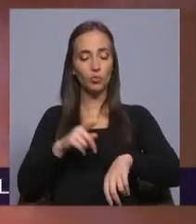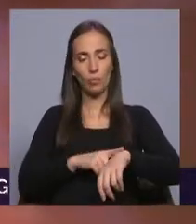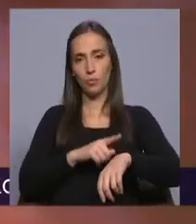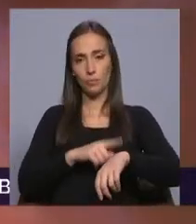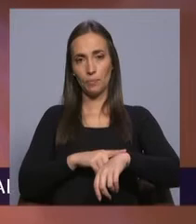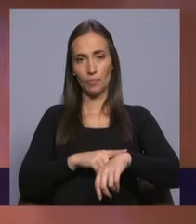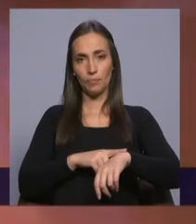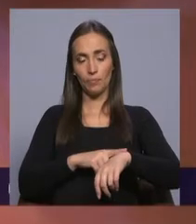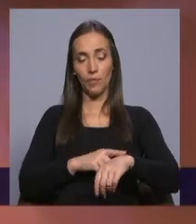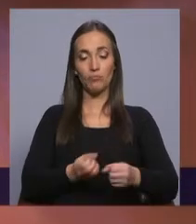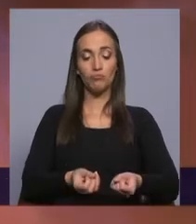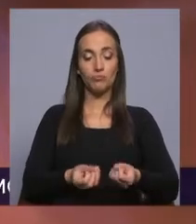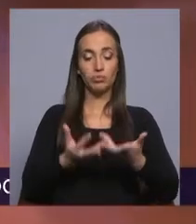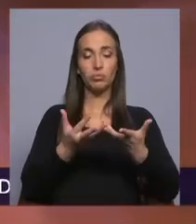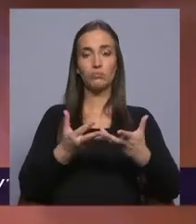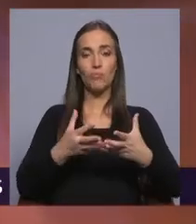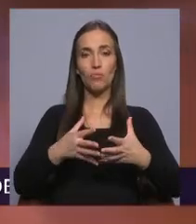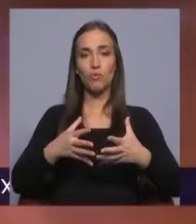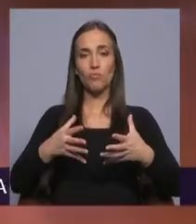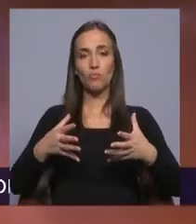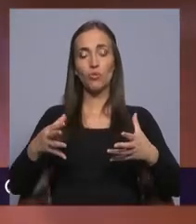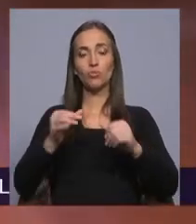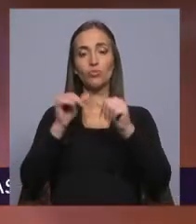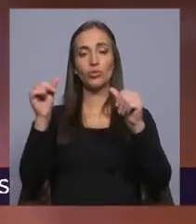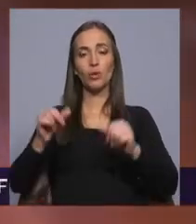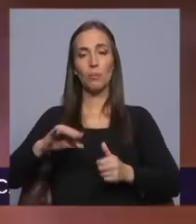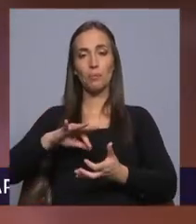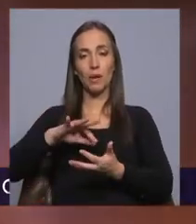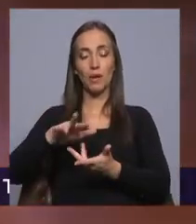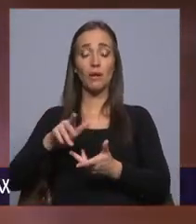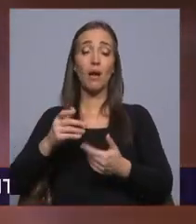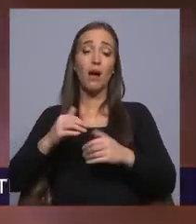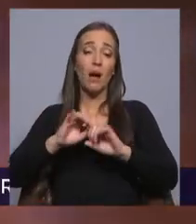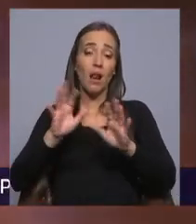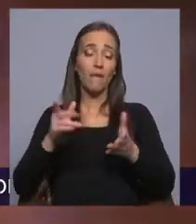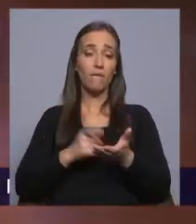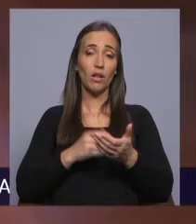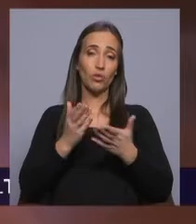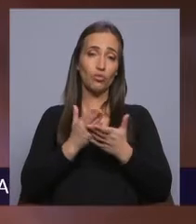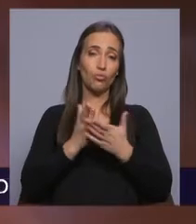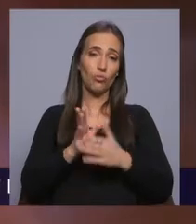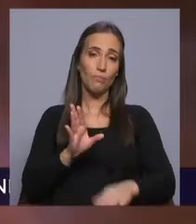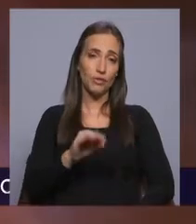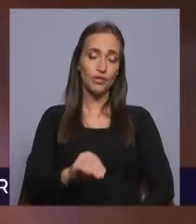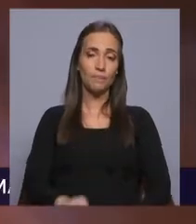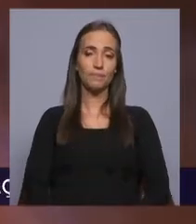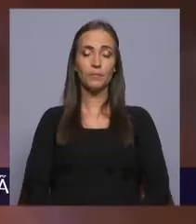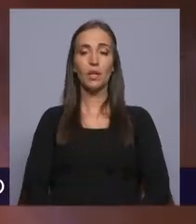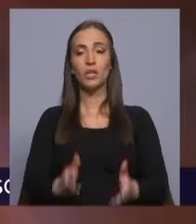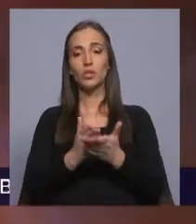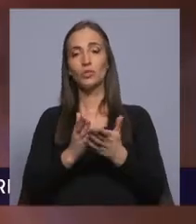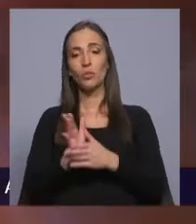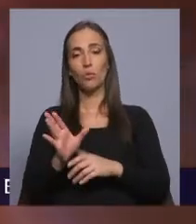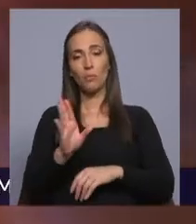do aparecimento, do crescimento, de evolução de sistemas planetários. Carece de mais estudos. Também de mais estudos, mas sobretudo